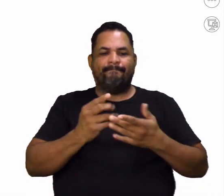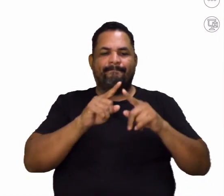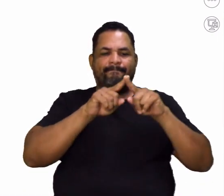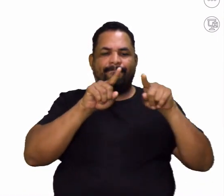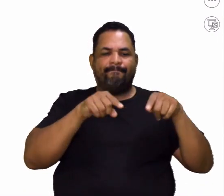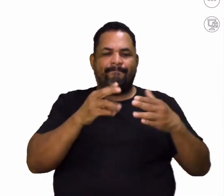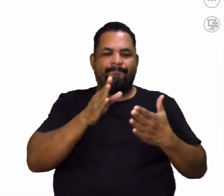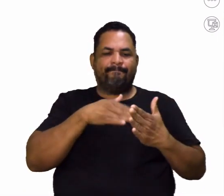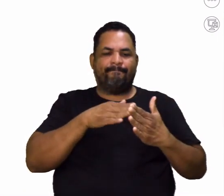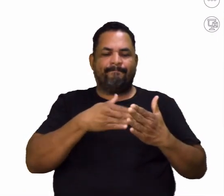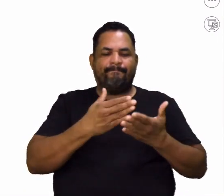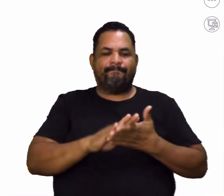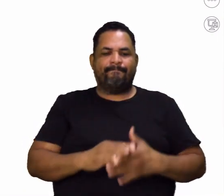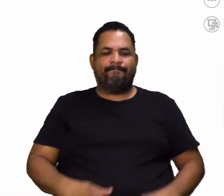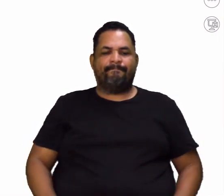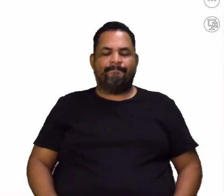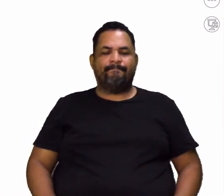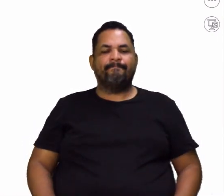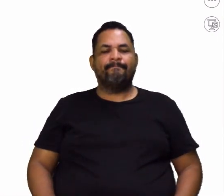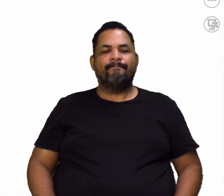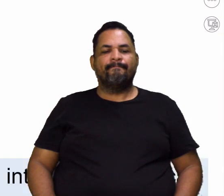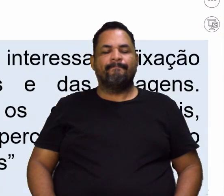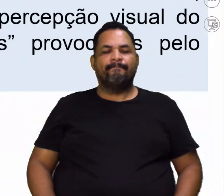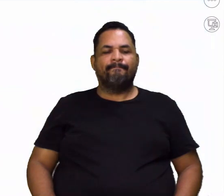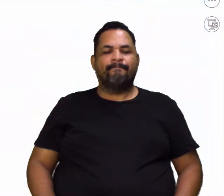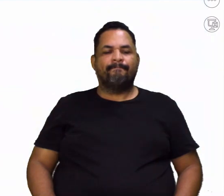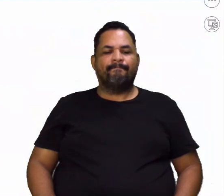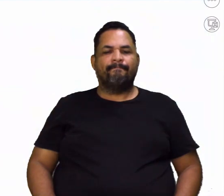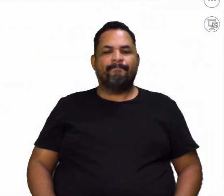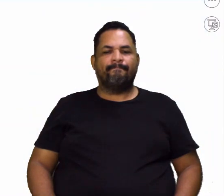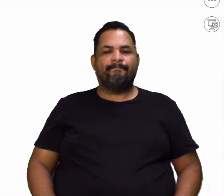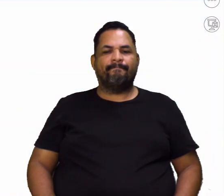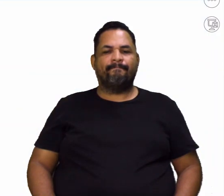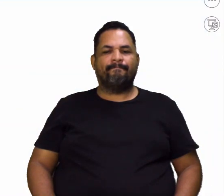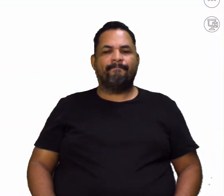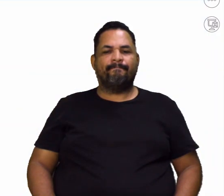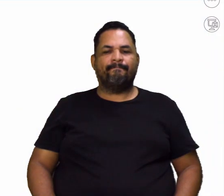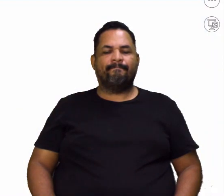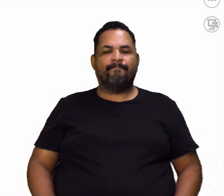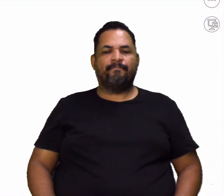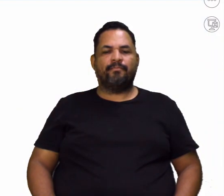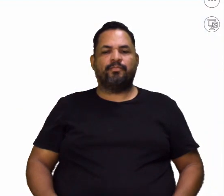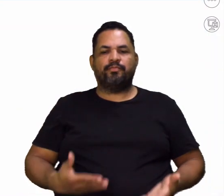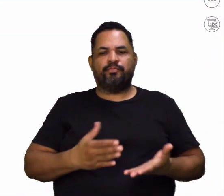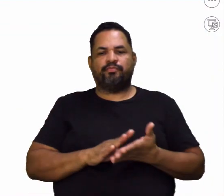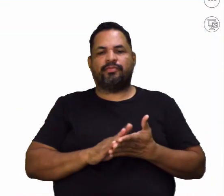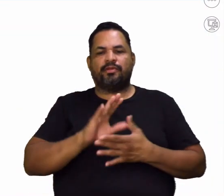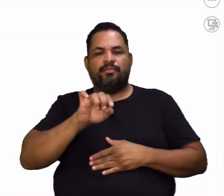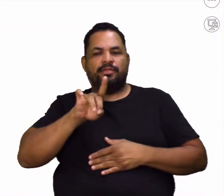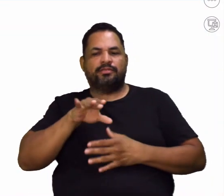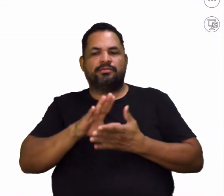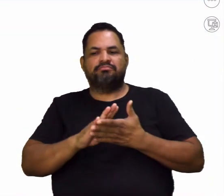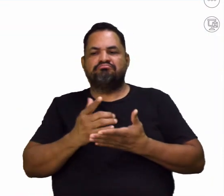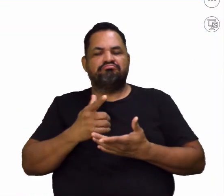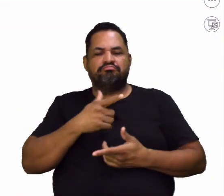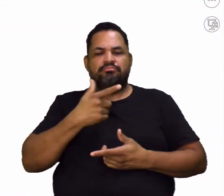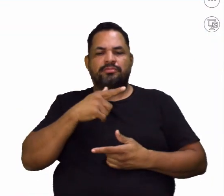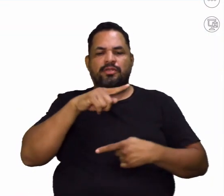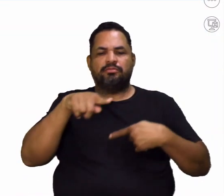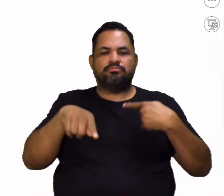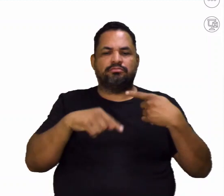obra né de Van Gogh aos impressionistas não interessa a fixação